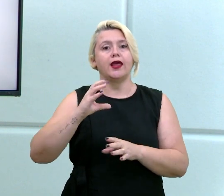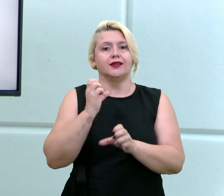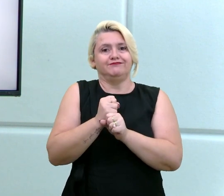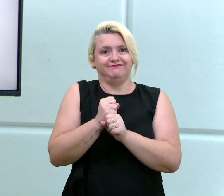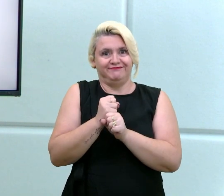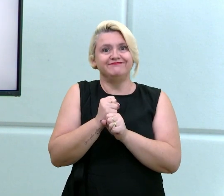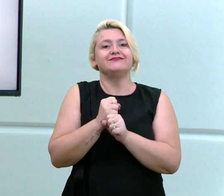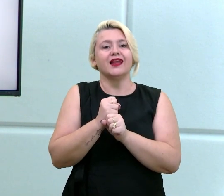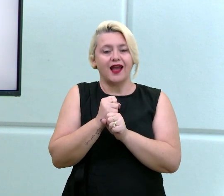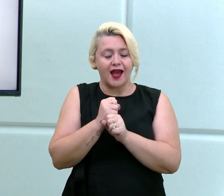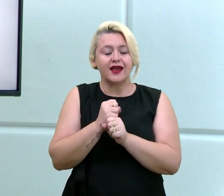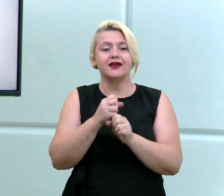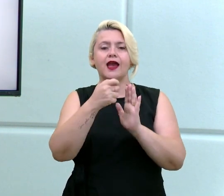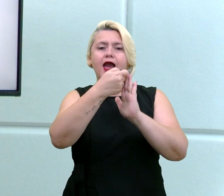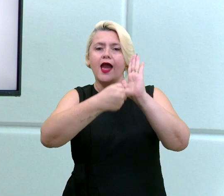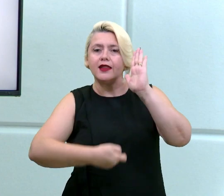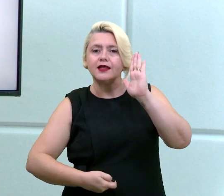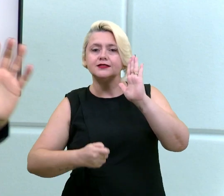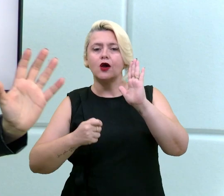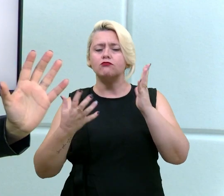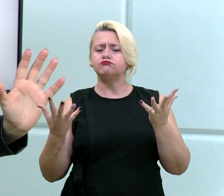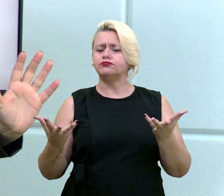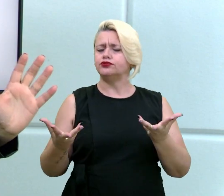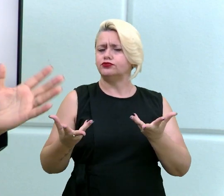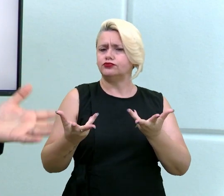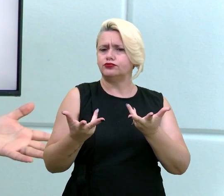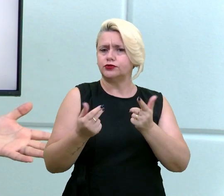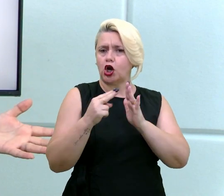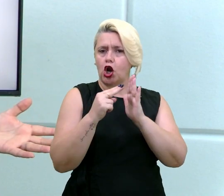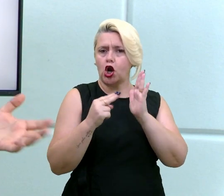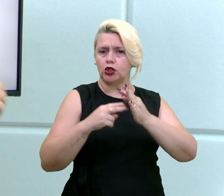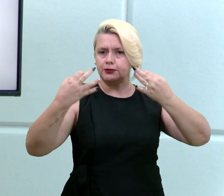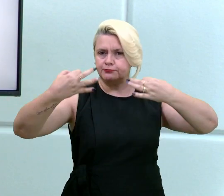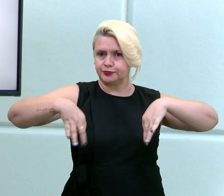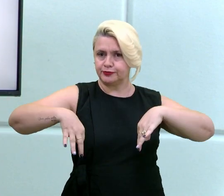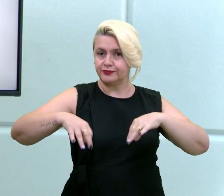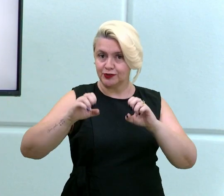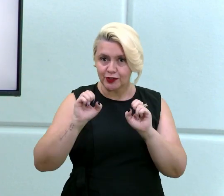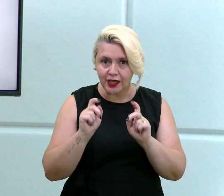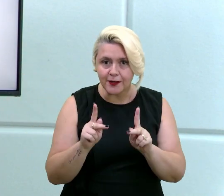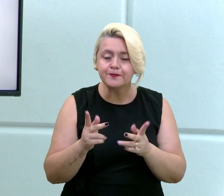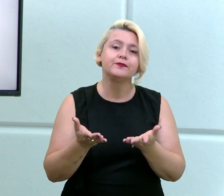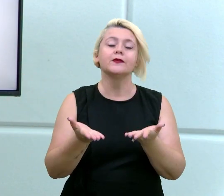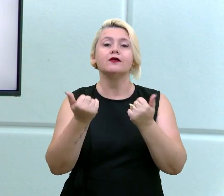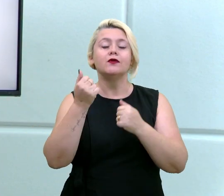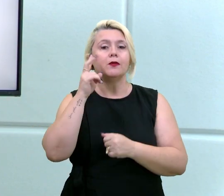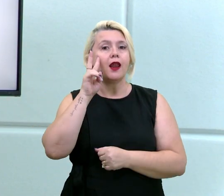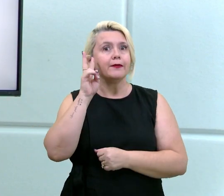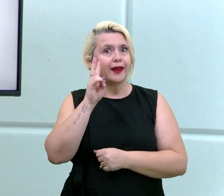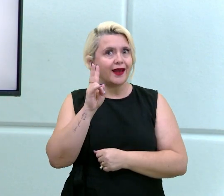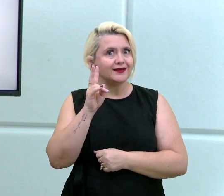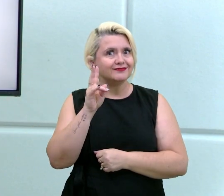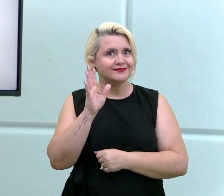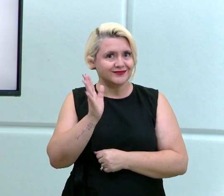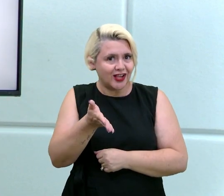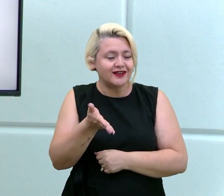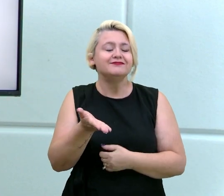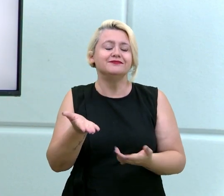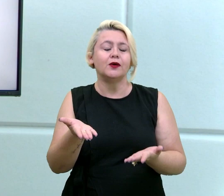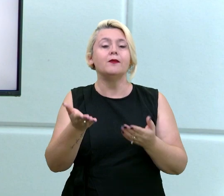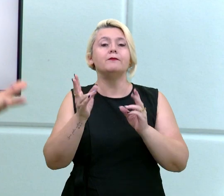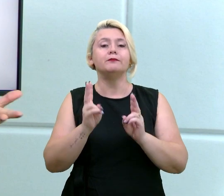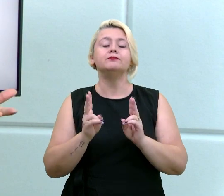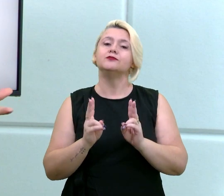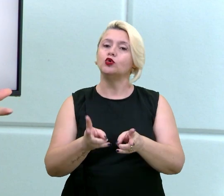E a gente fecha a redação lindamente. Certo? É isso aí. Lembraram, né? Então,